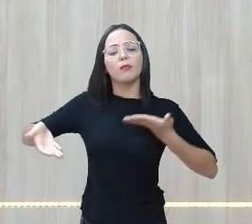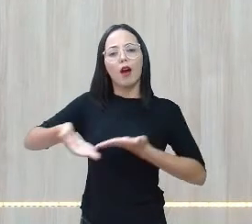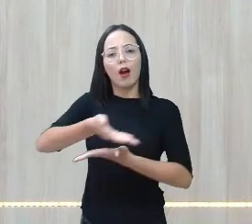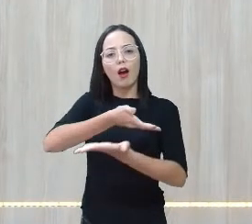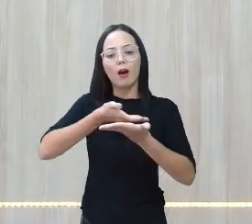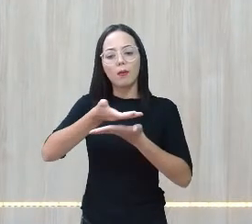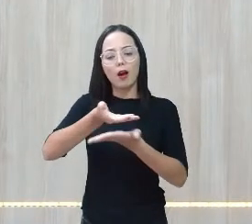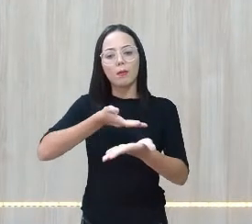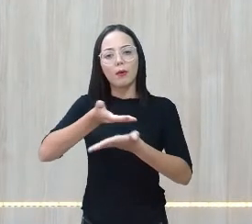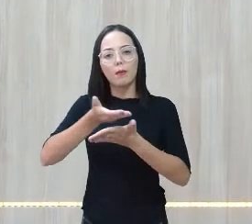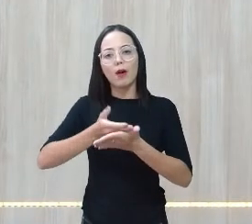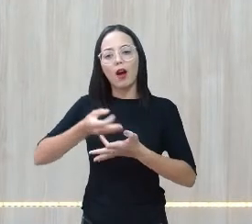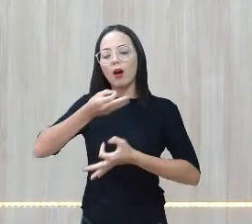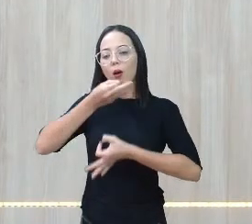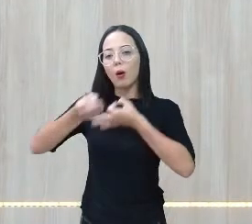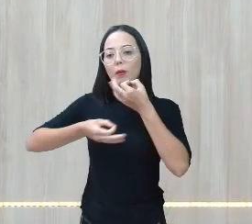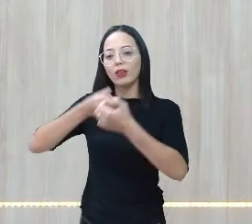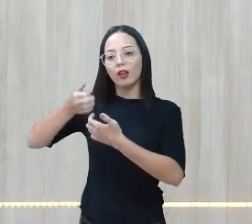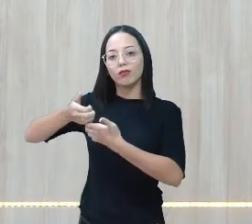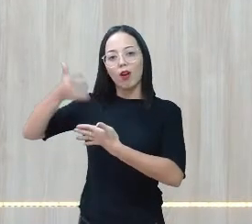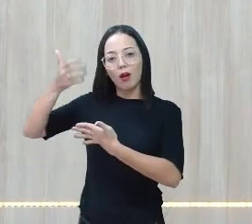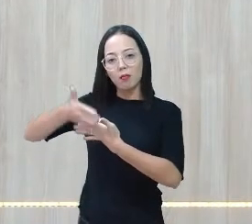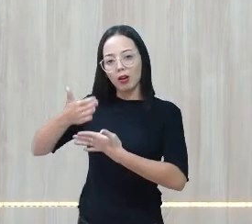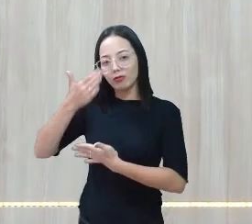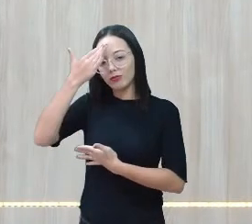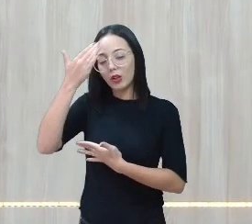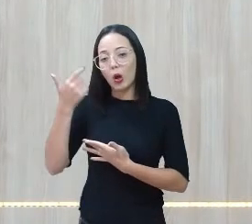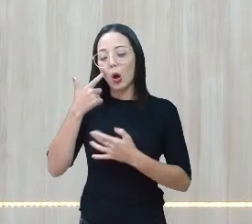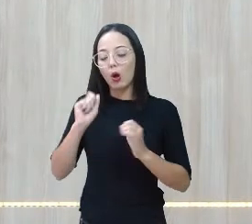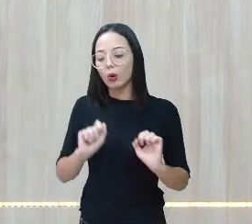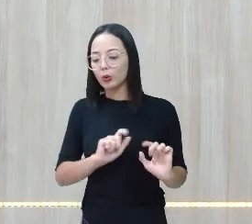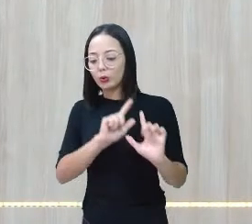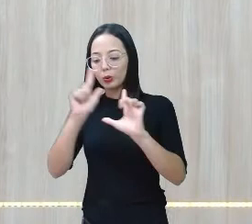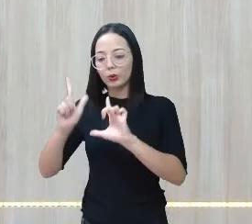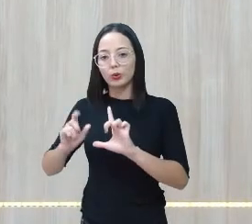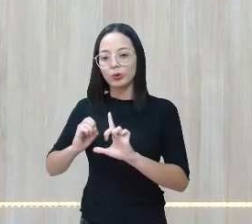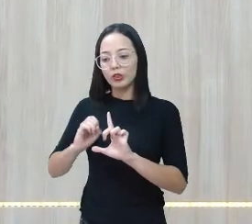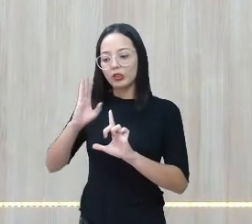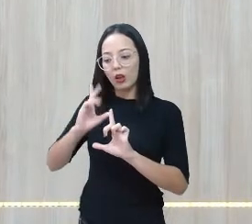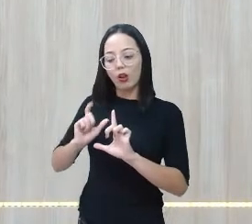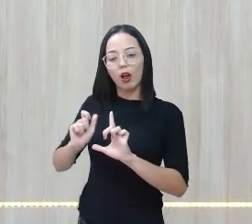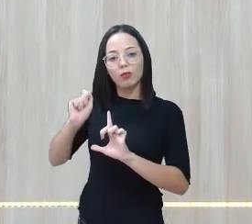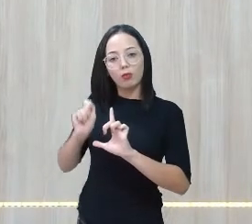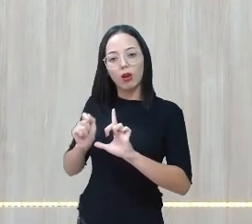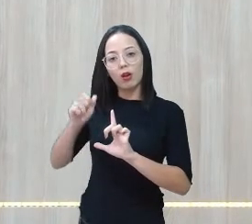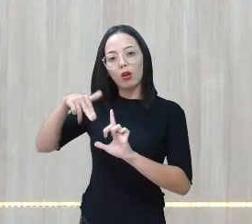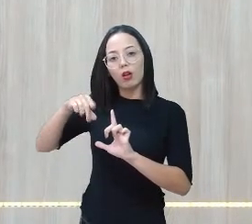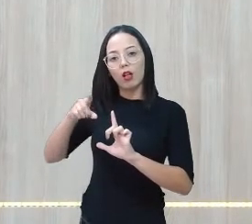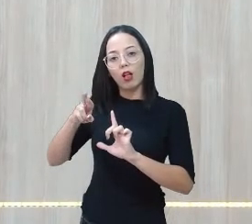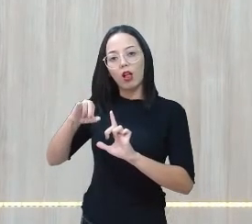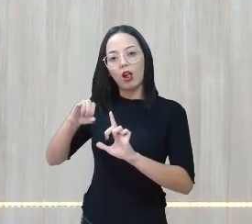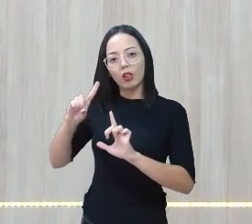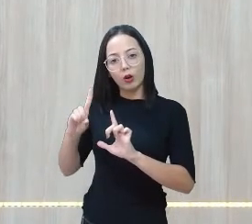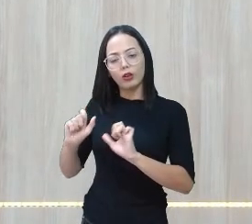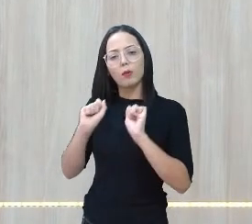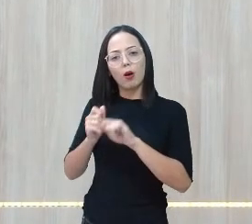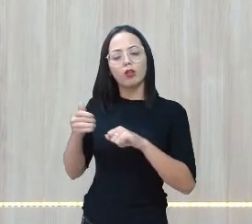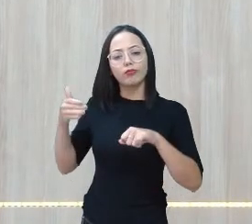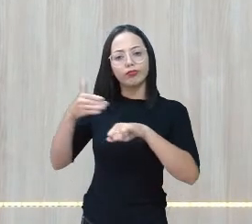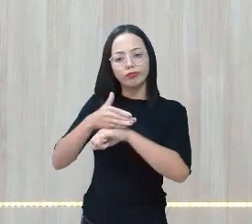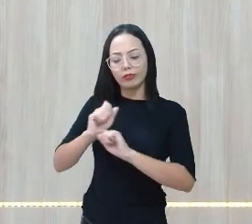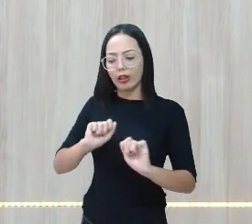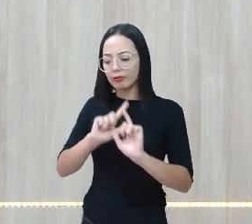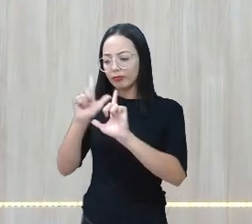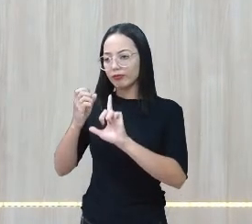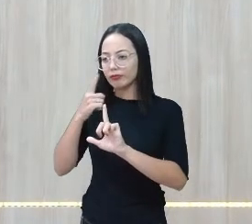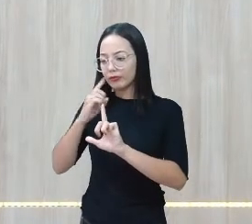aqui deixando seu comentário. Então, eu vou deixar aqui primeiro um QR Code para celulares Android. Você pode apontar a câmera do seu celular